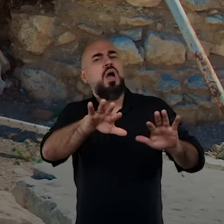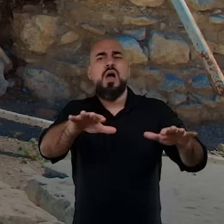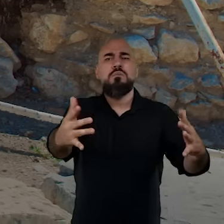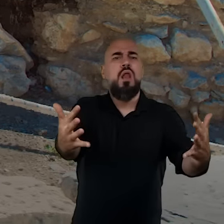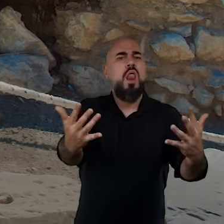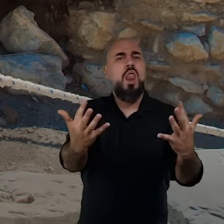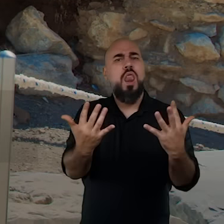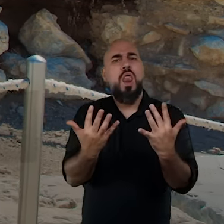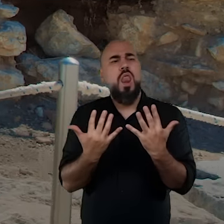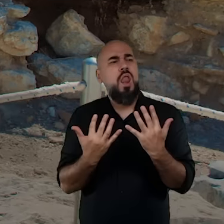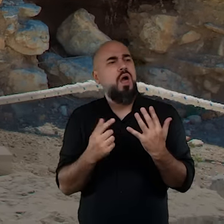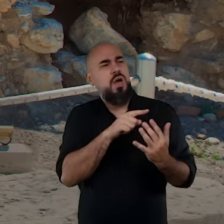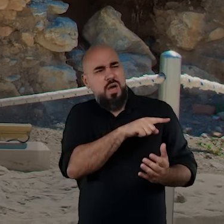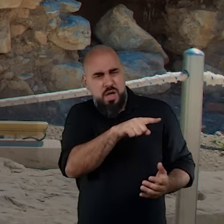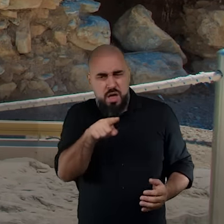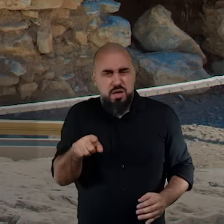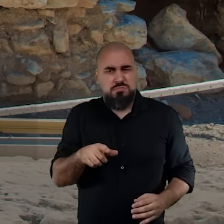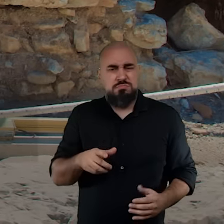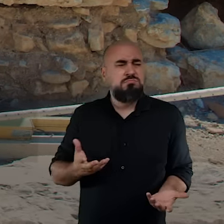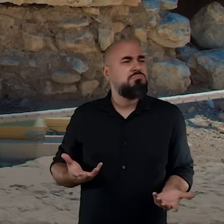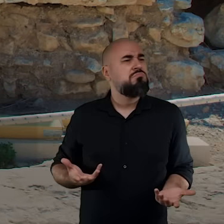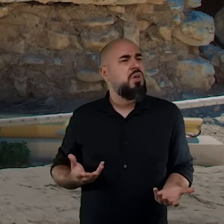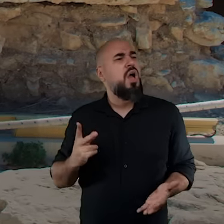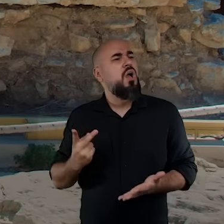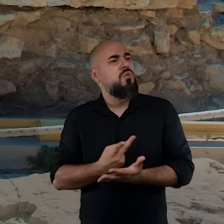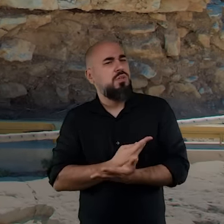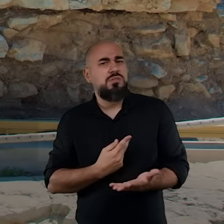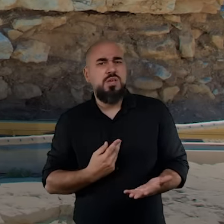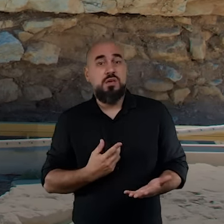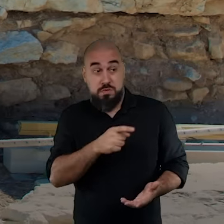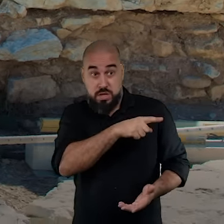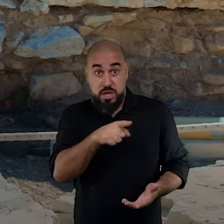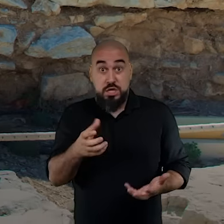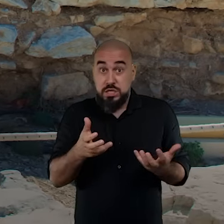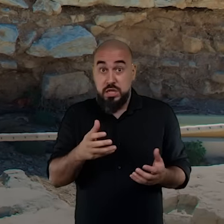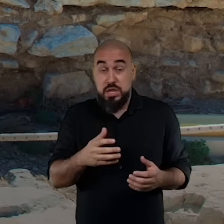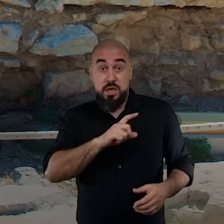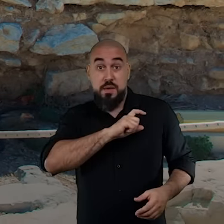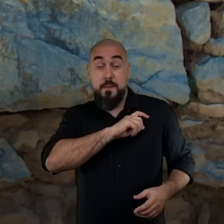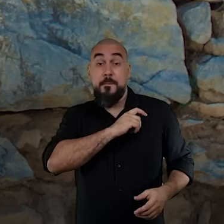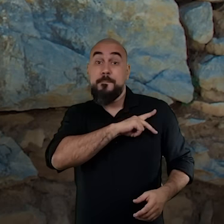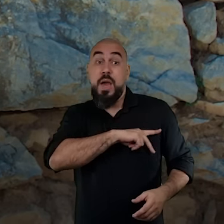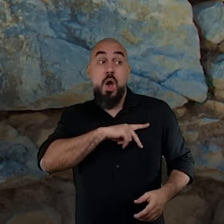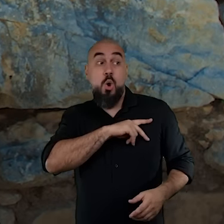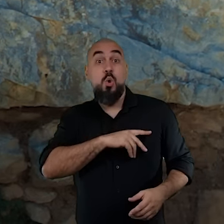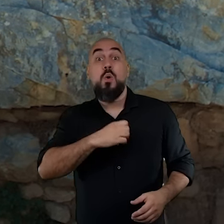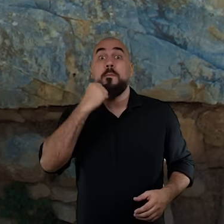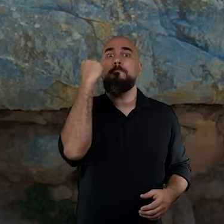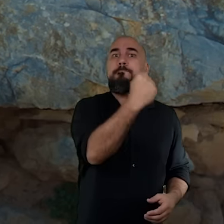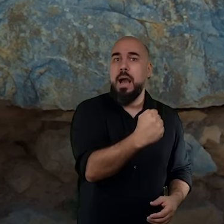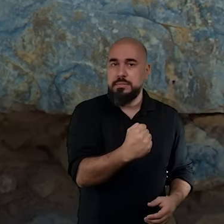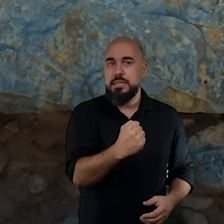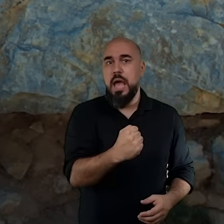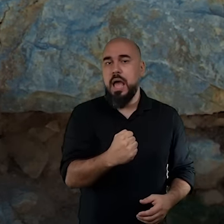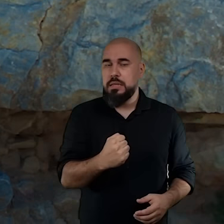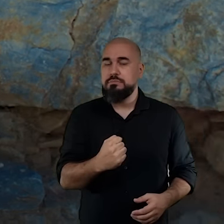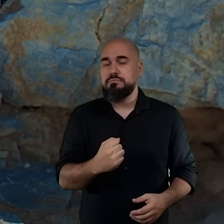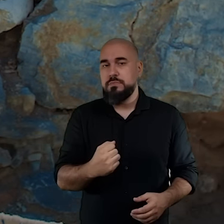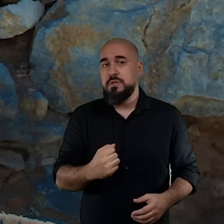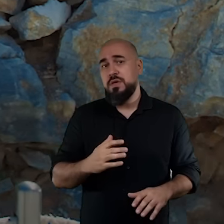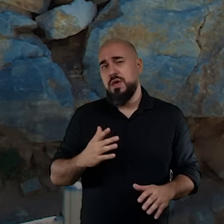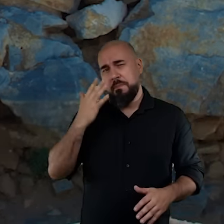estava enlouquecida, e eles queriam a todo custo linchar o apóstolo Paulo. Eu imagino o sentimento que ficou